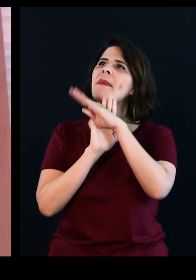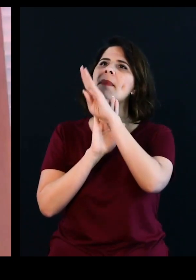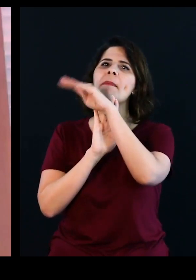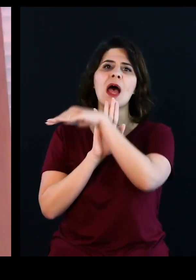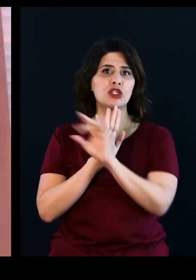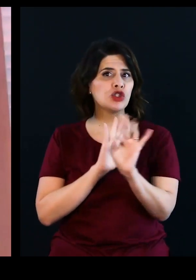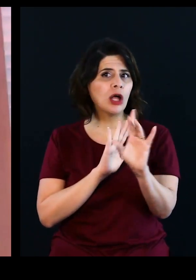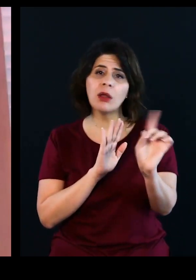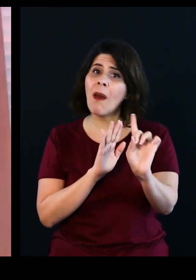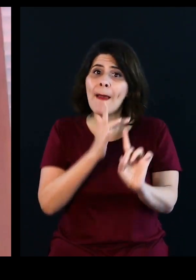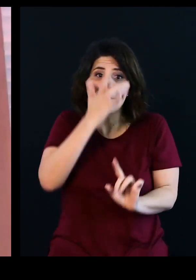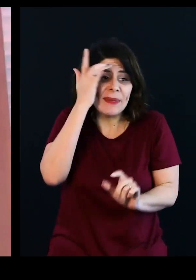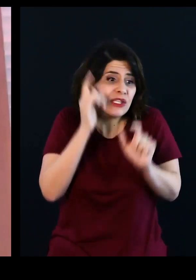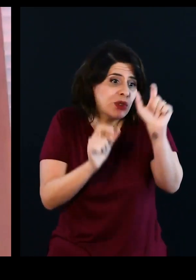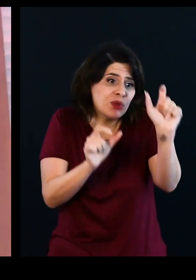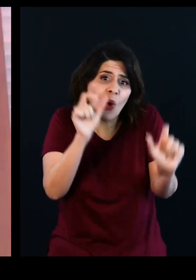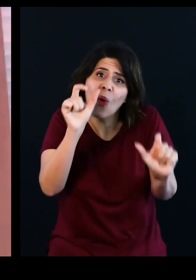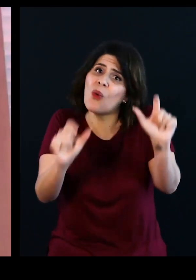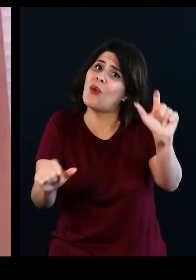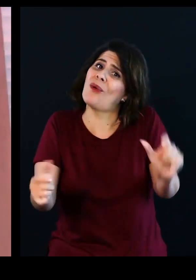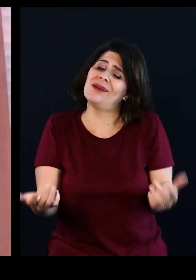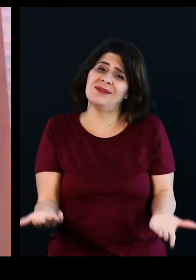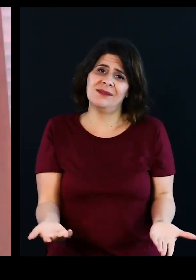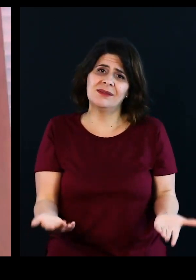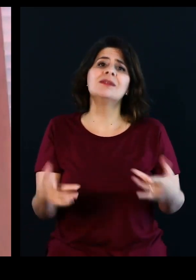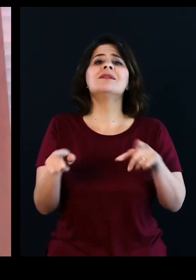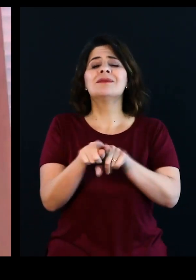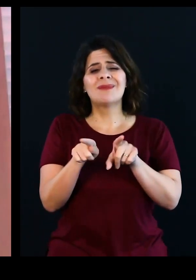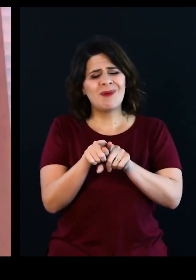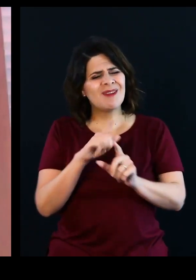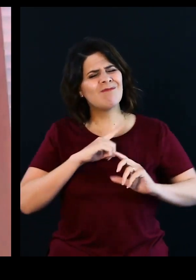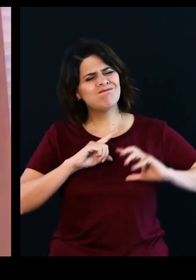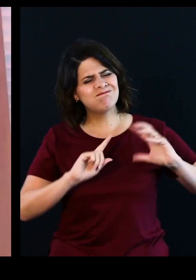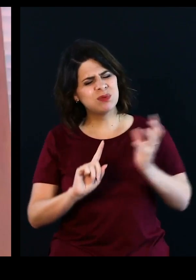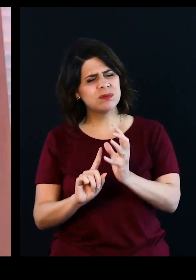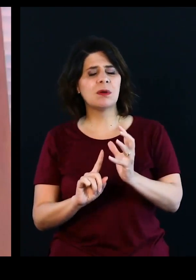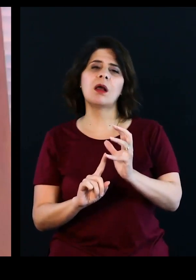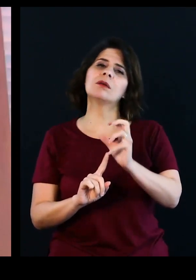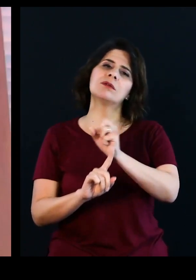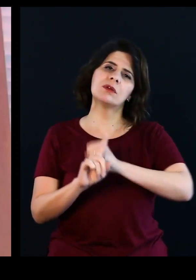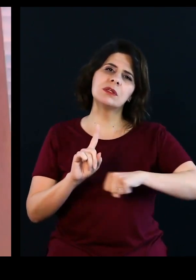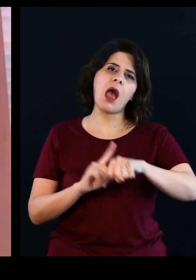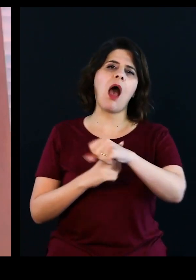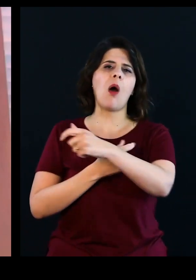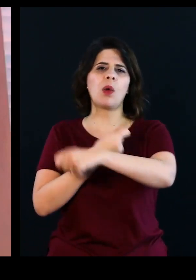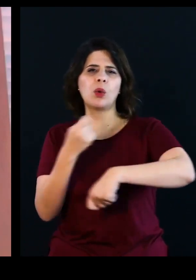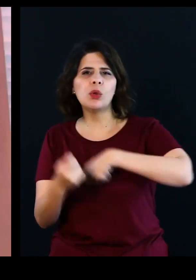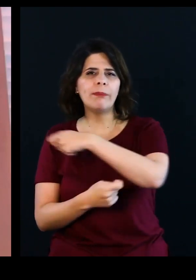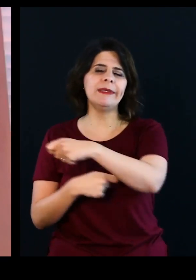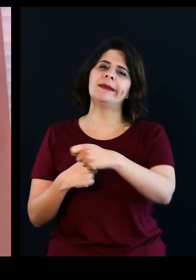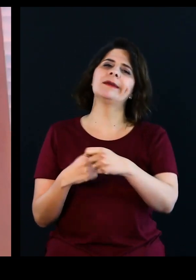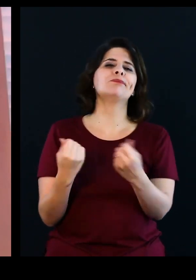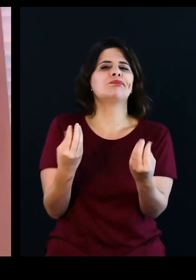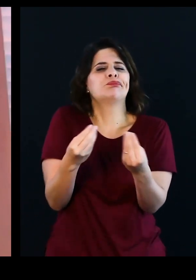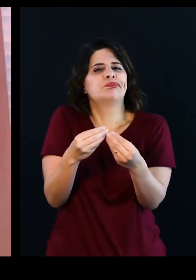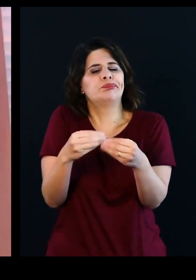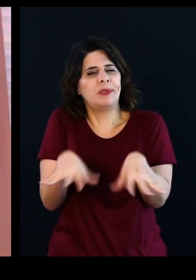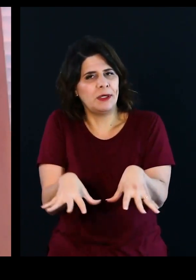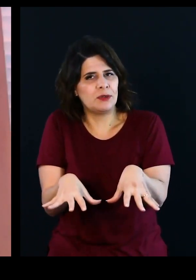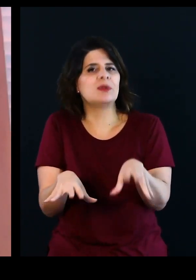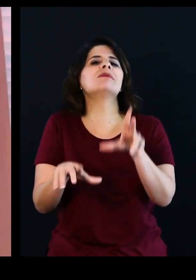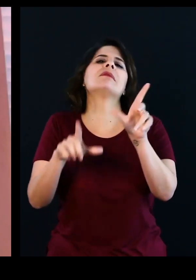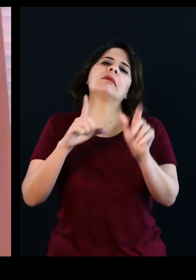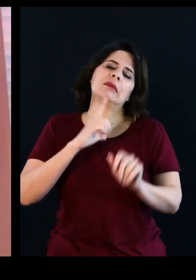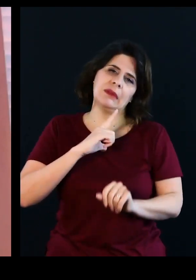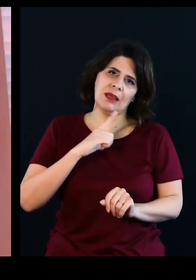de todo o impacto econômico, social, né, oriundo do Covid, né? A nossa desigualdade